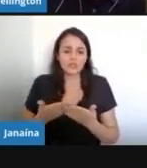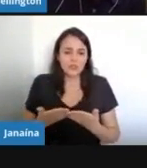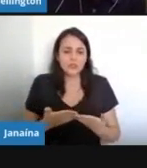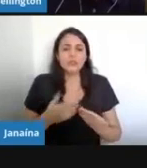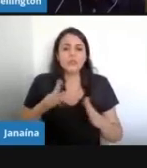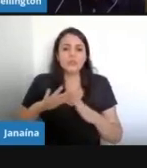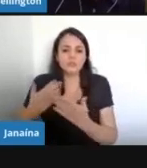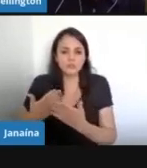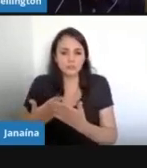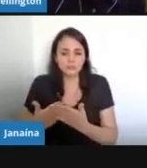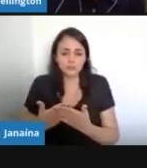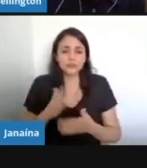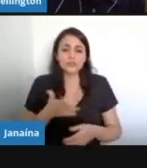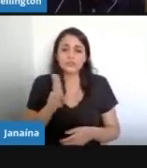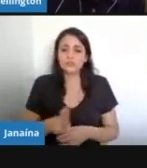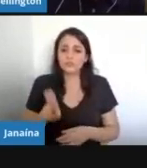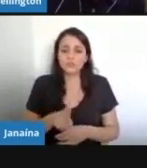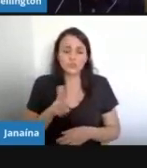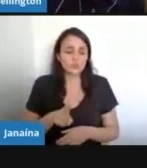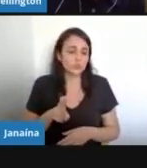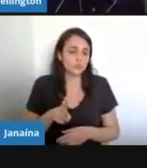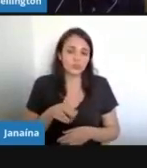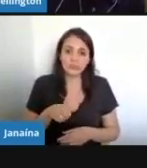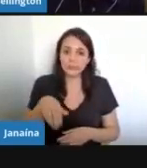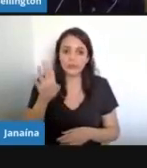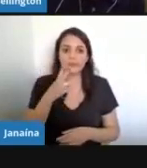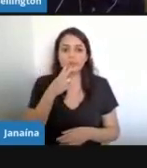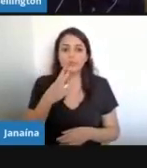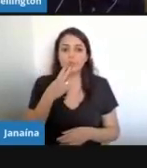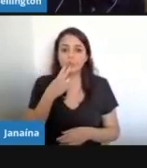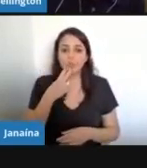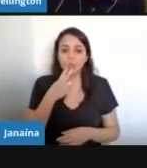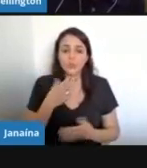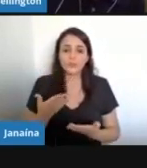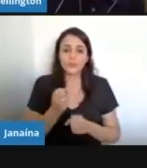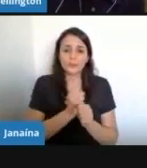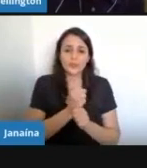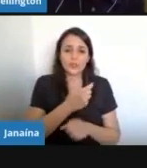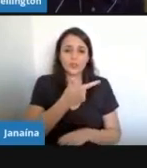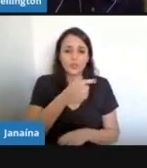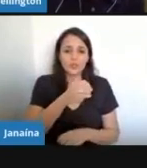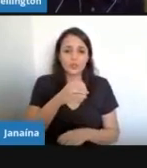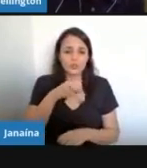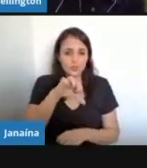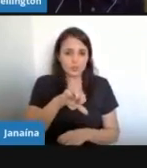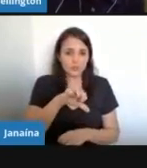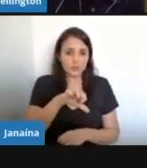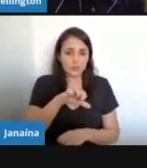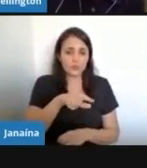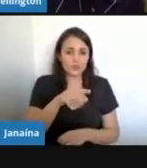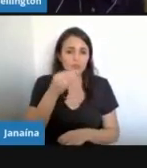prevalência alta do consumo de tabaco, né? Sendo que em 2009, por exemplo,